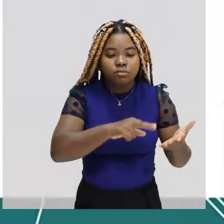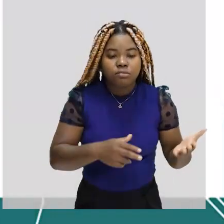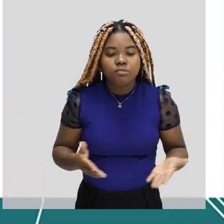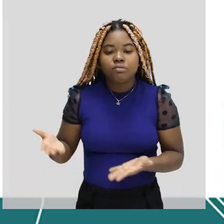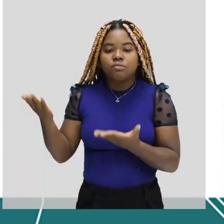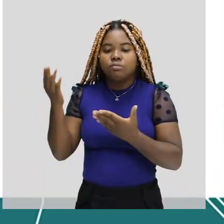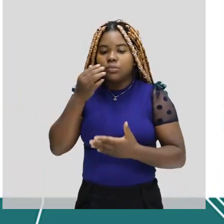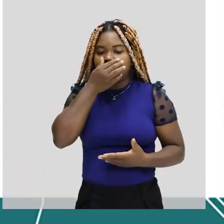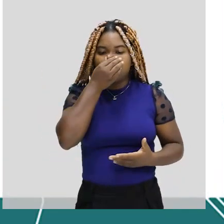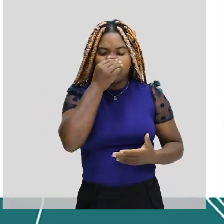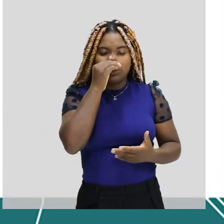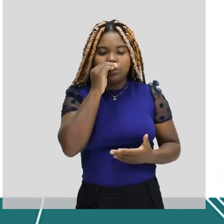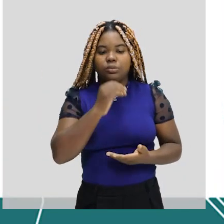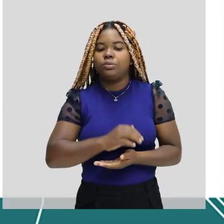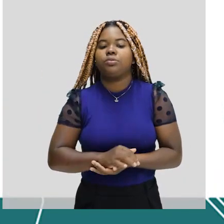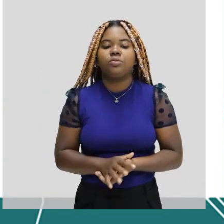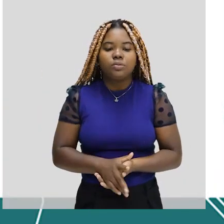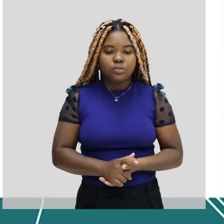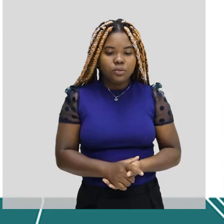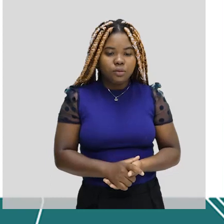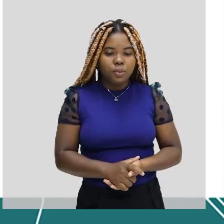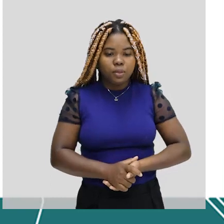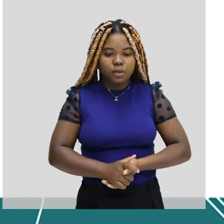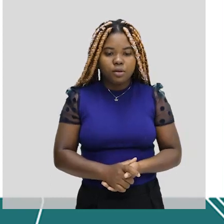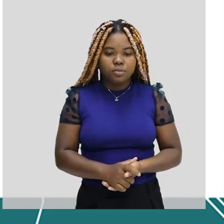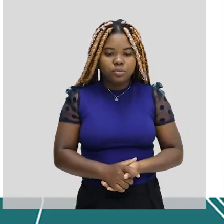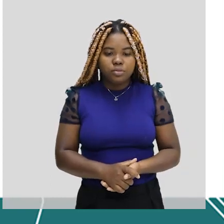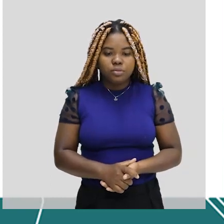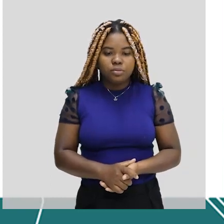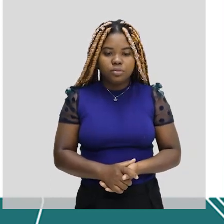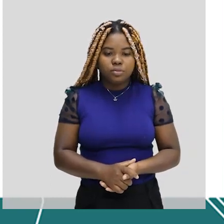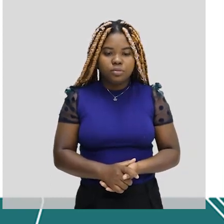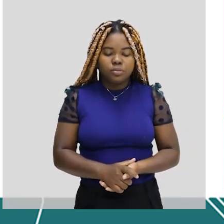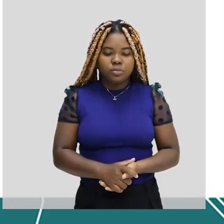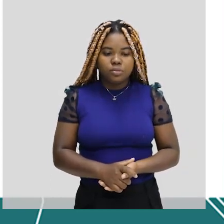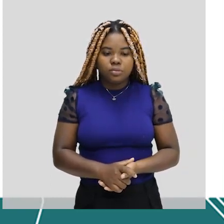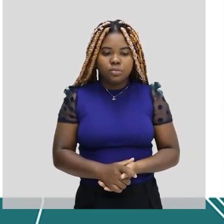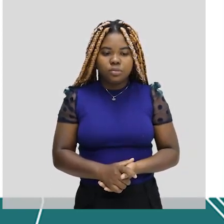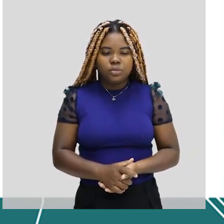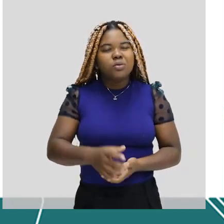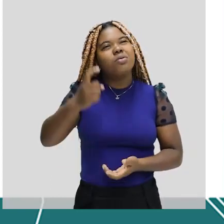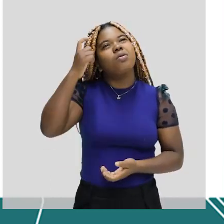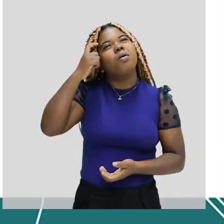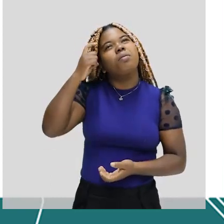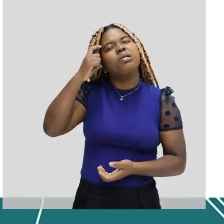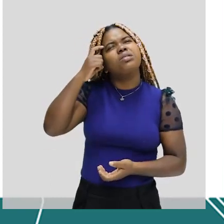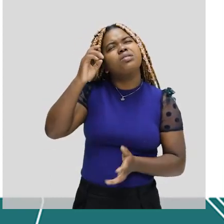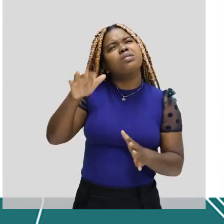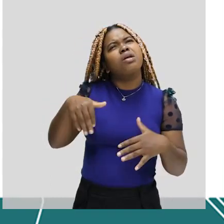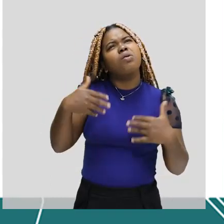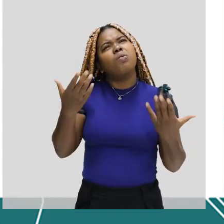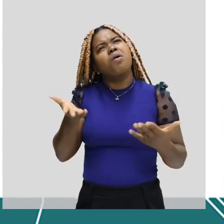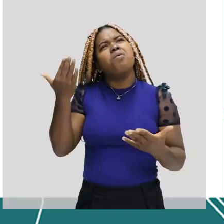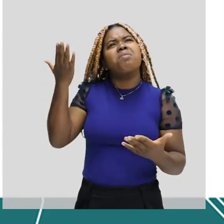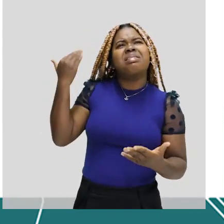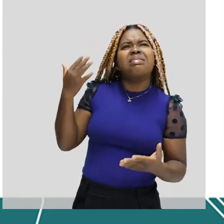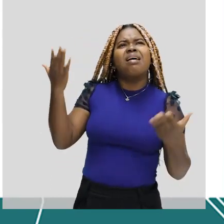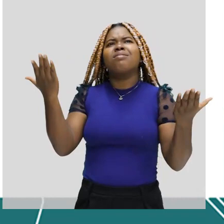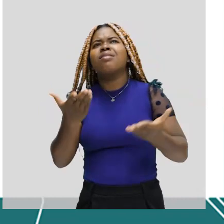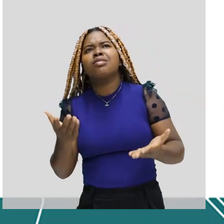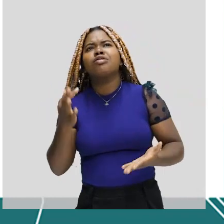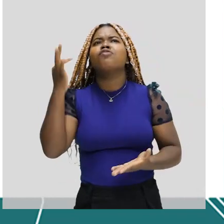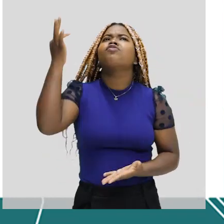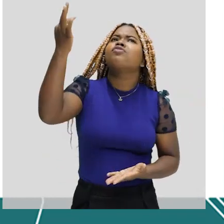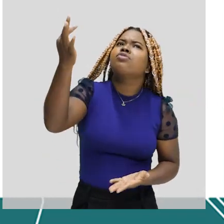the most commonly used verb form in English language. Então, quando nós pensamos qual é o tempo verbal mais utilizado na língua